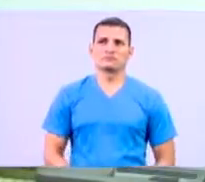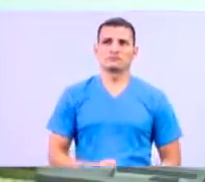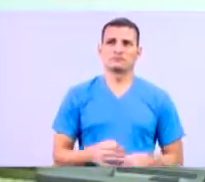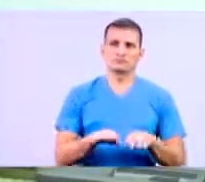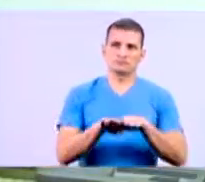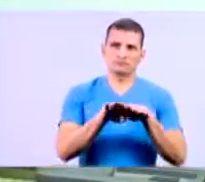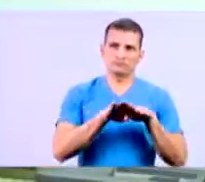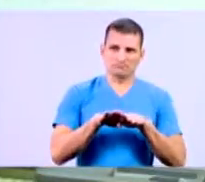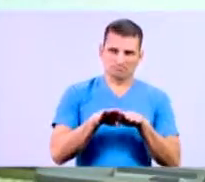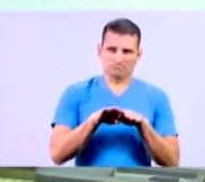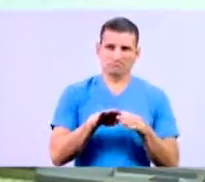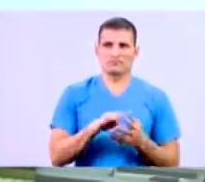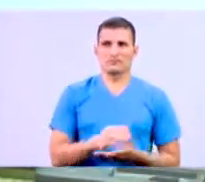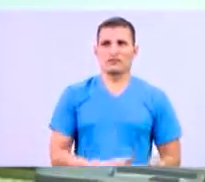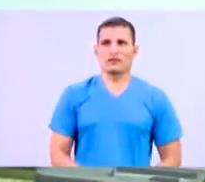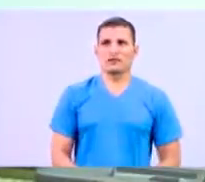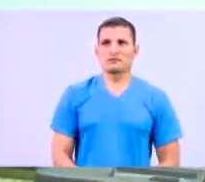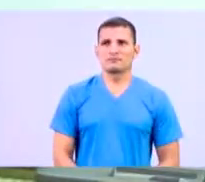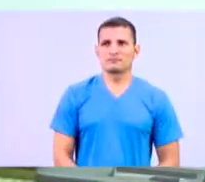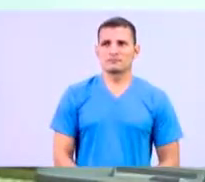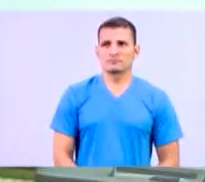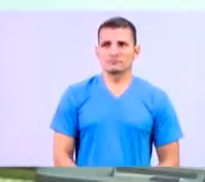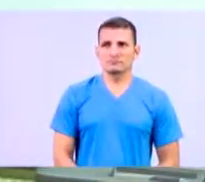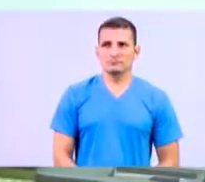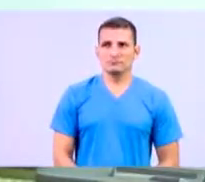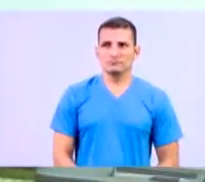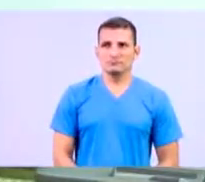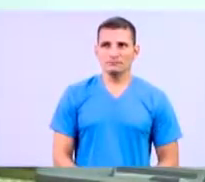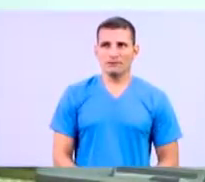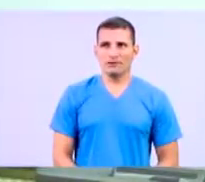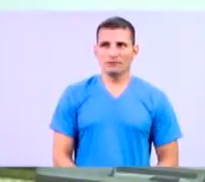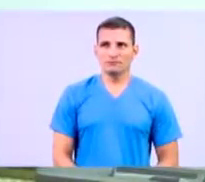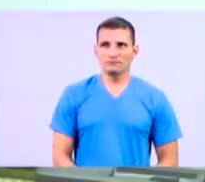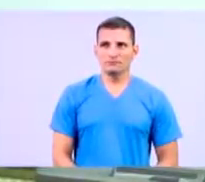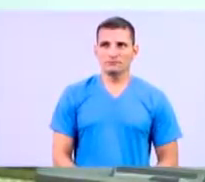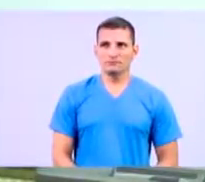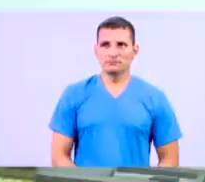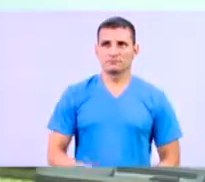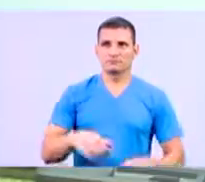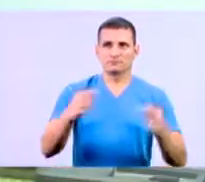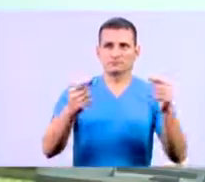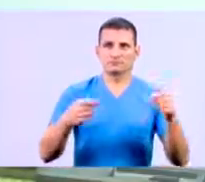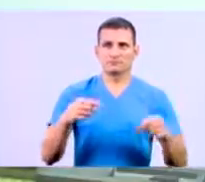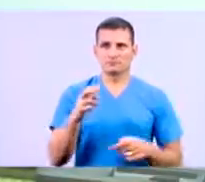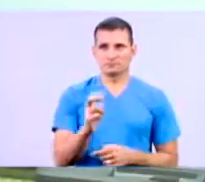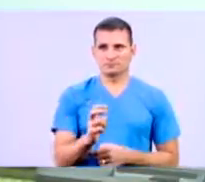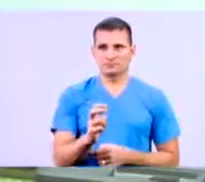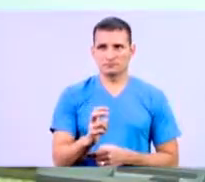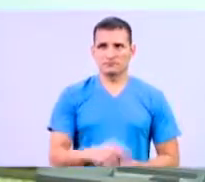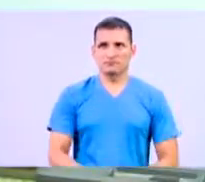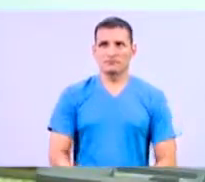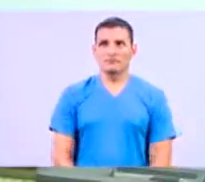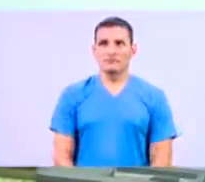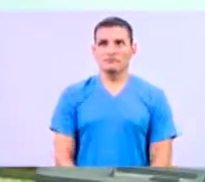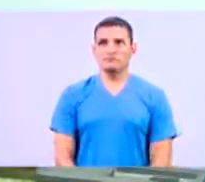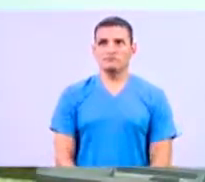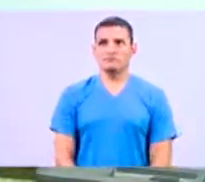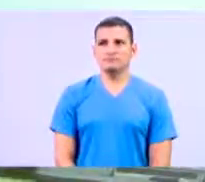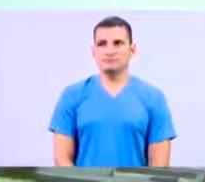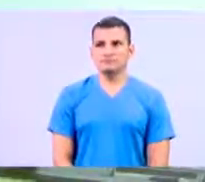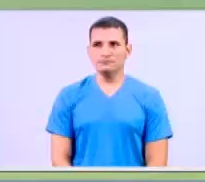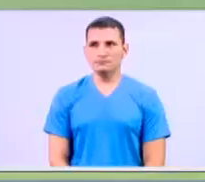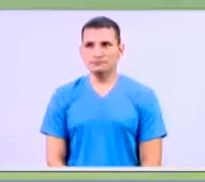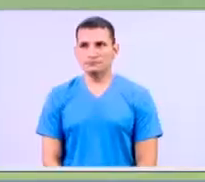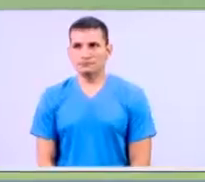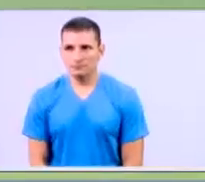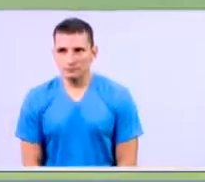padrão, certo? Então, para a gente finalizar a aula de hoje, vamos para a quinta atividade, a quinta questão.